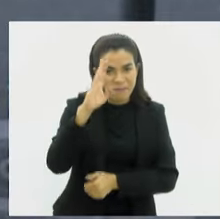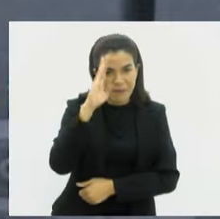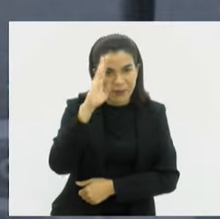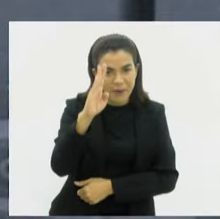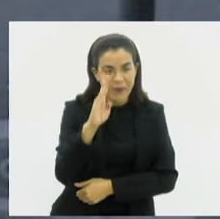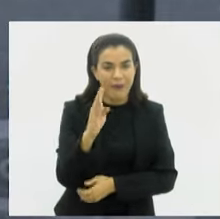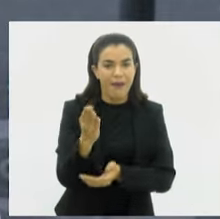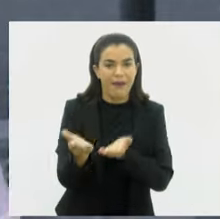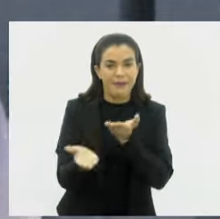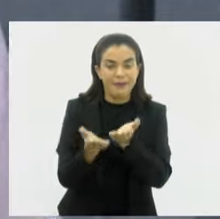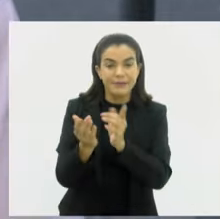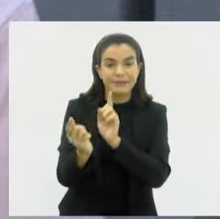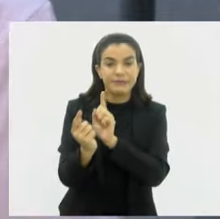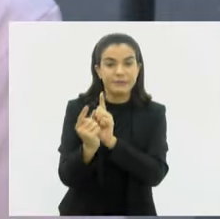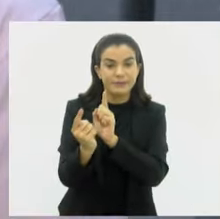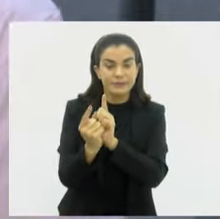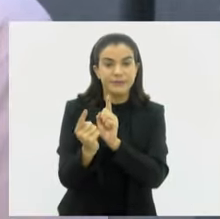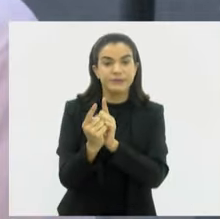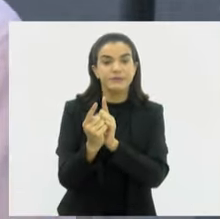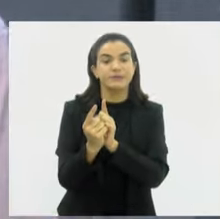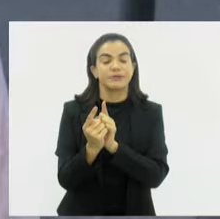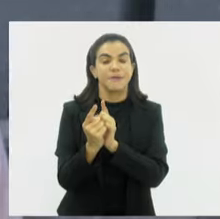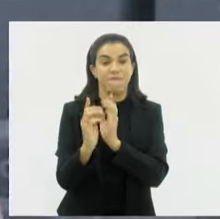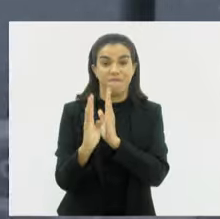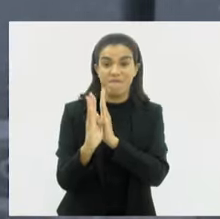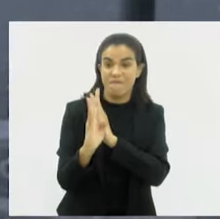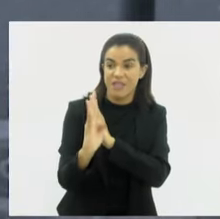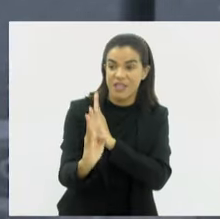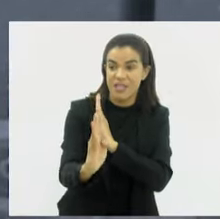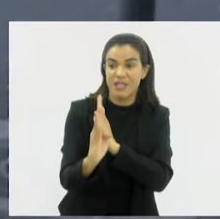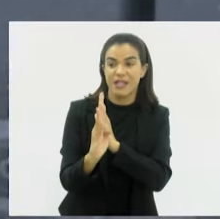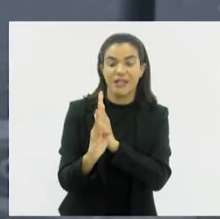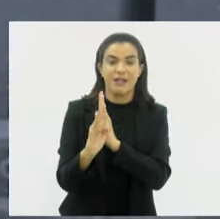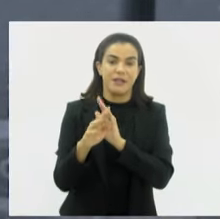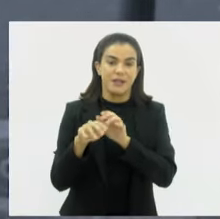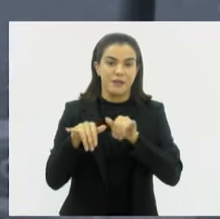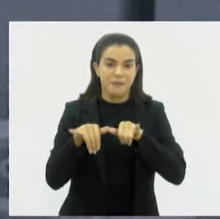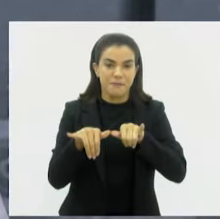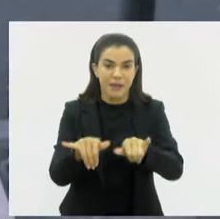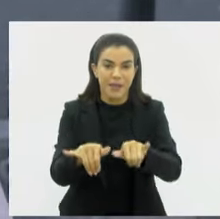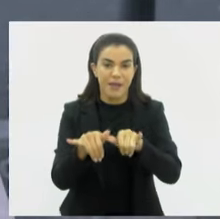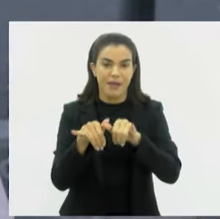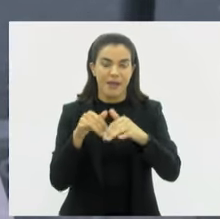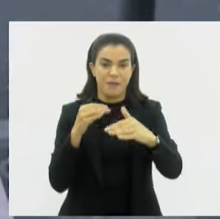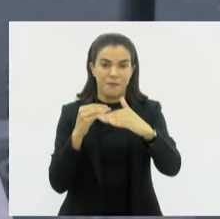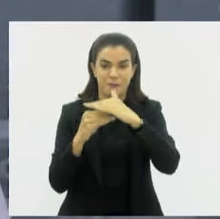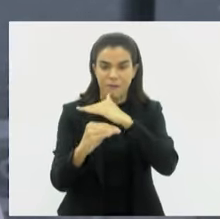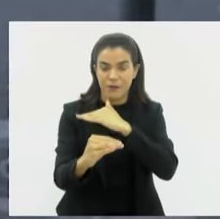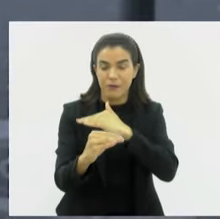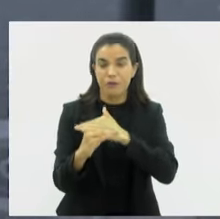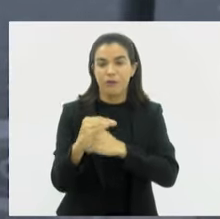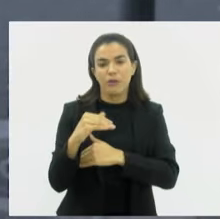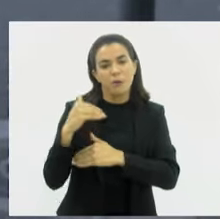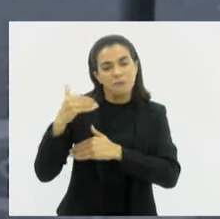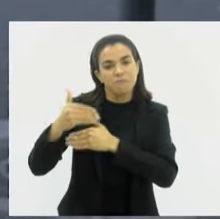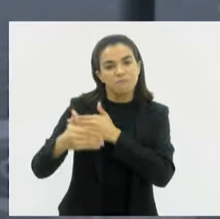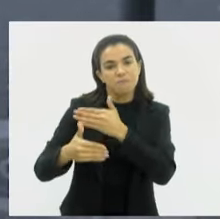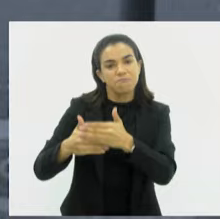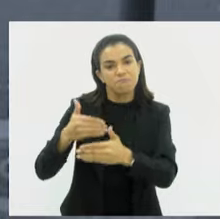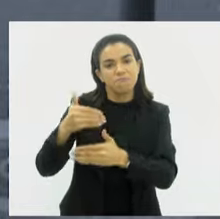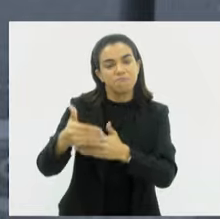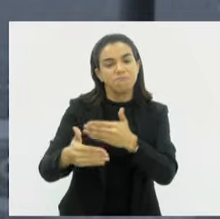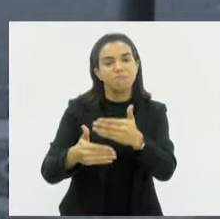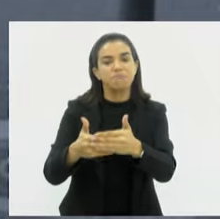autistas em muitas filas, né, de supermercados, de metrô, tudo. Então, de lá para cá, eu acho